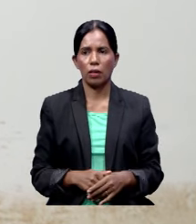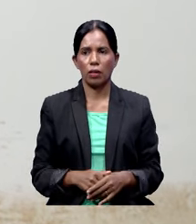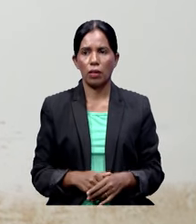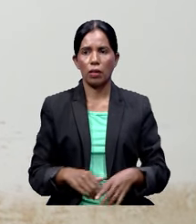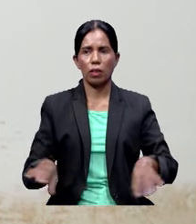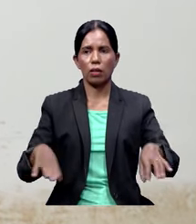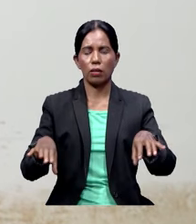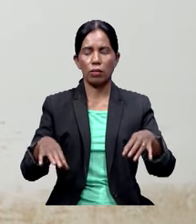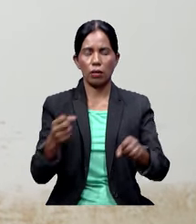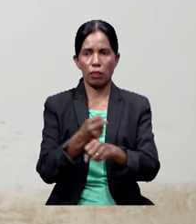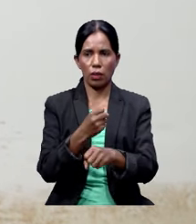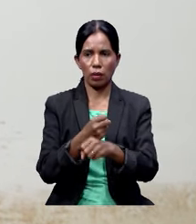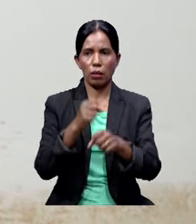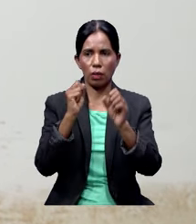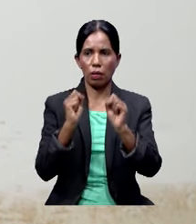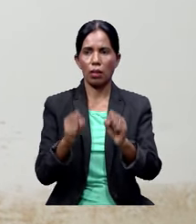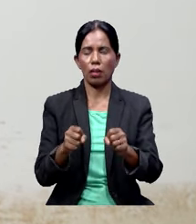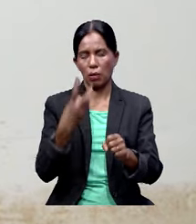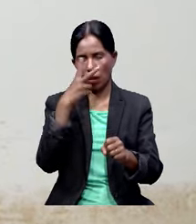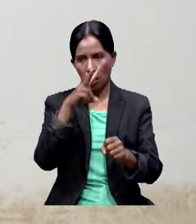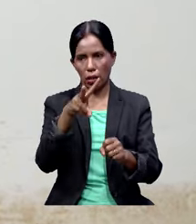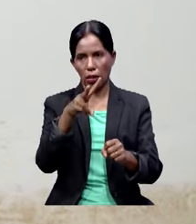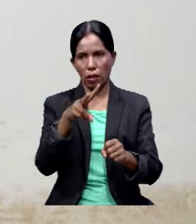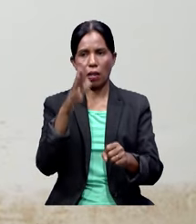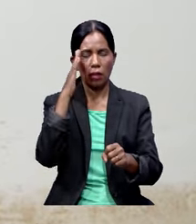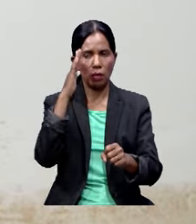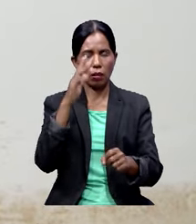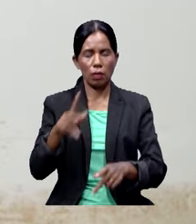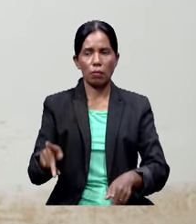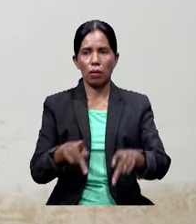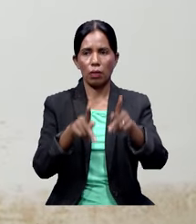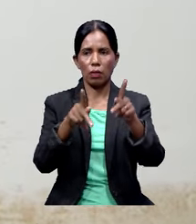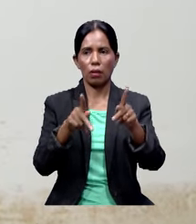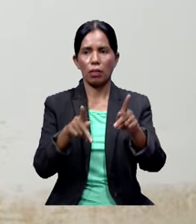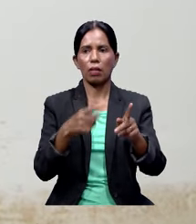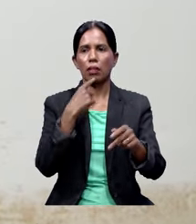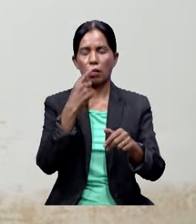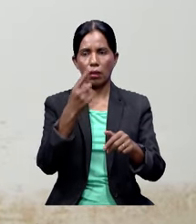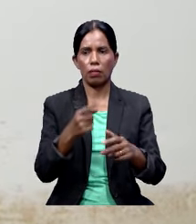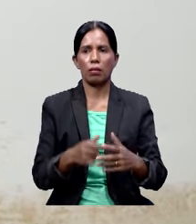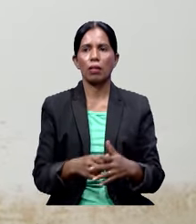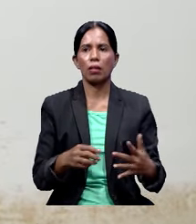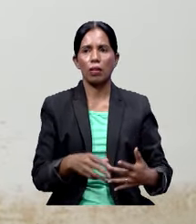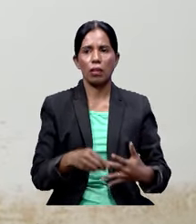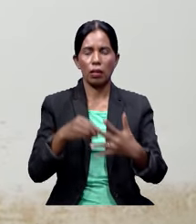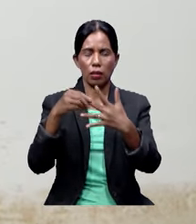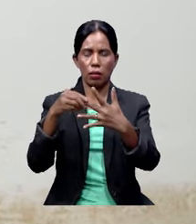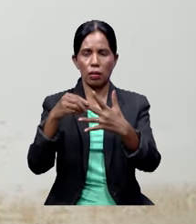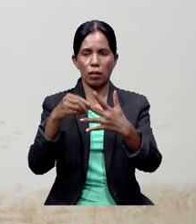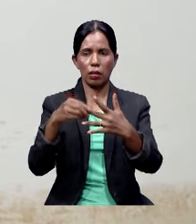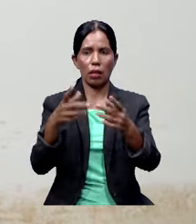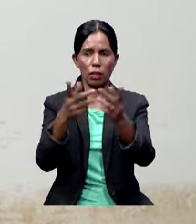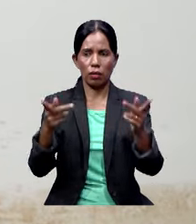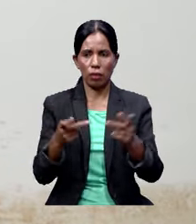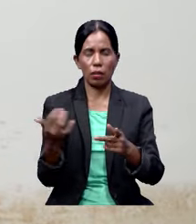serviço makas lutam hari bele hare ba hanoing hotun memang publiko sur questiona. Liu ia parte ka area ne